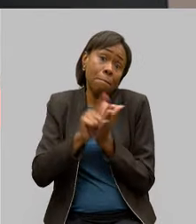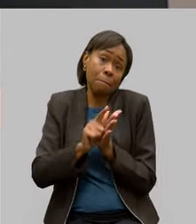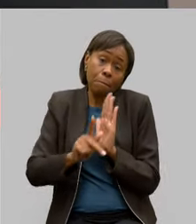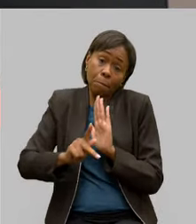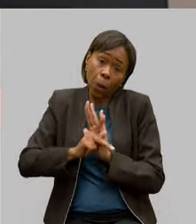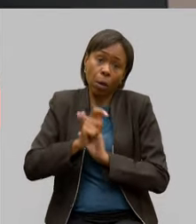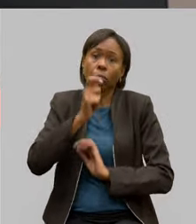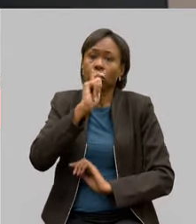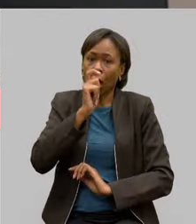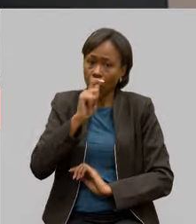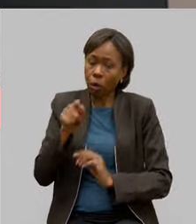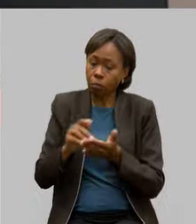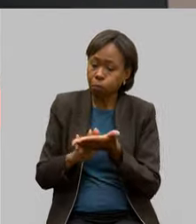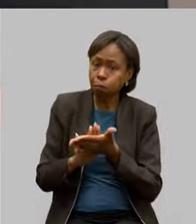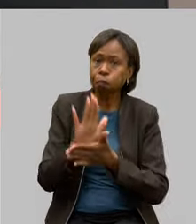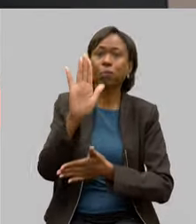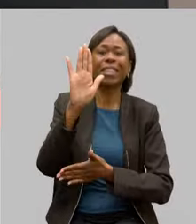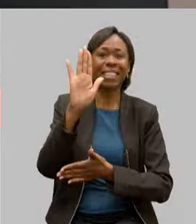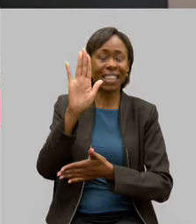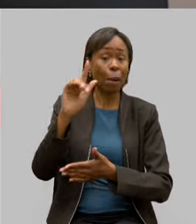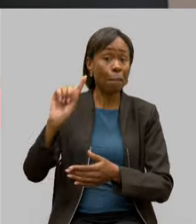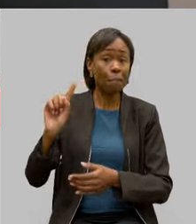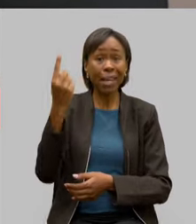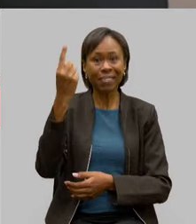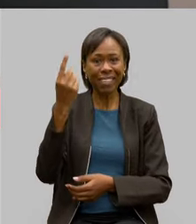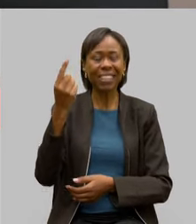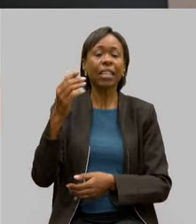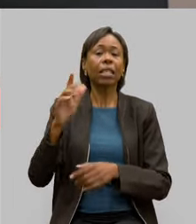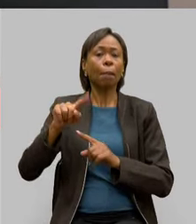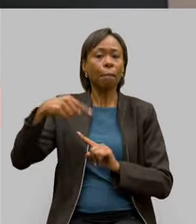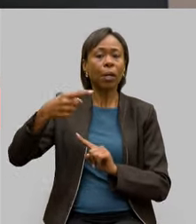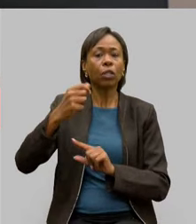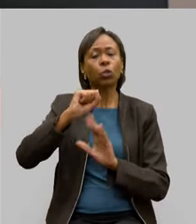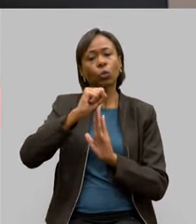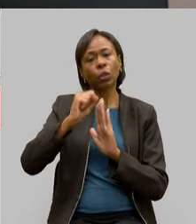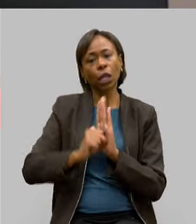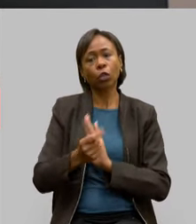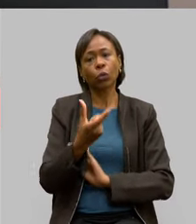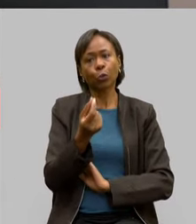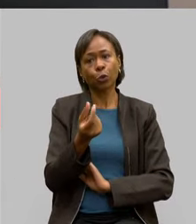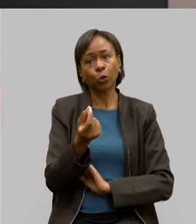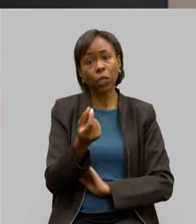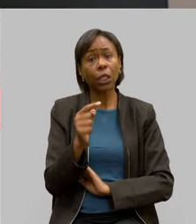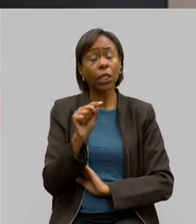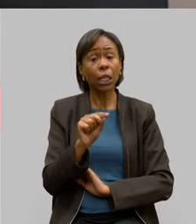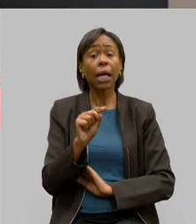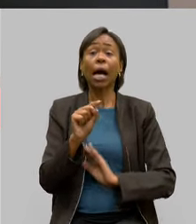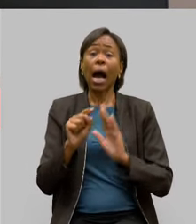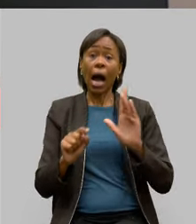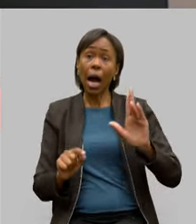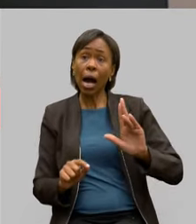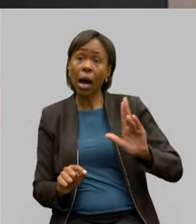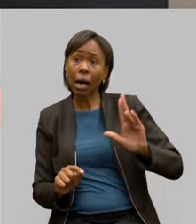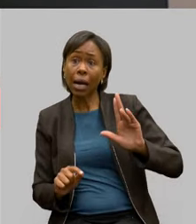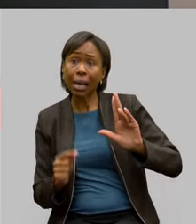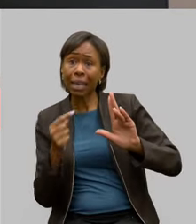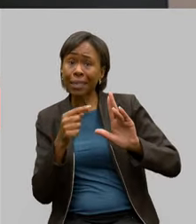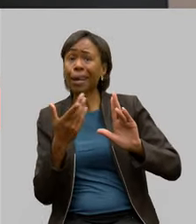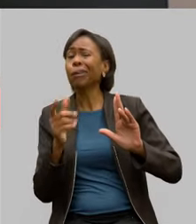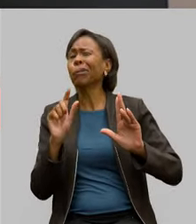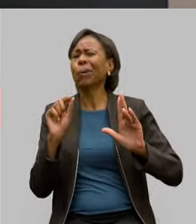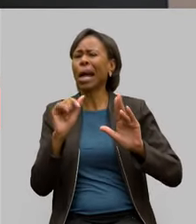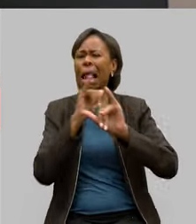eh E no entanto no século XX eh a cannabis e o camo então tem sido vítimas de uma campanha de